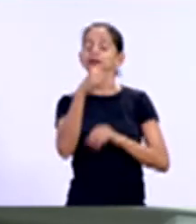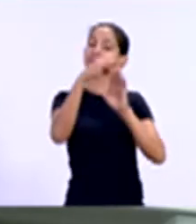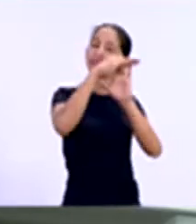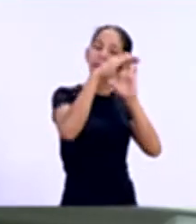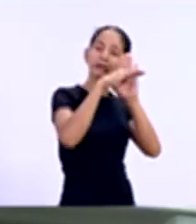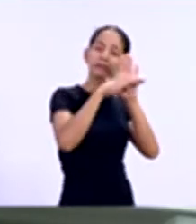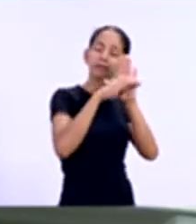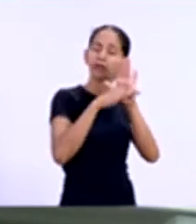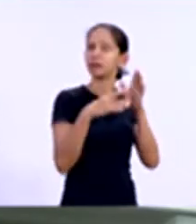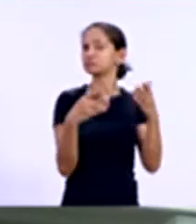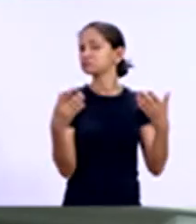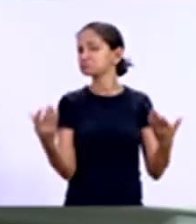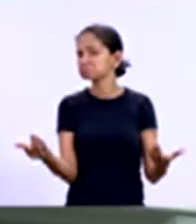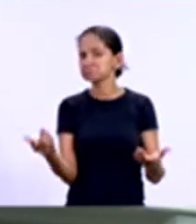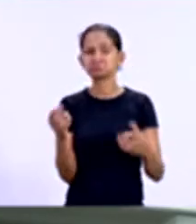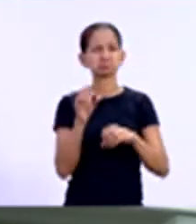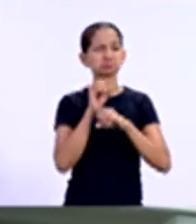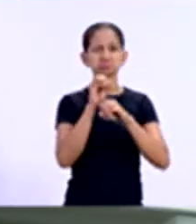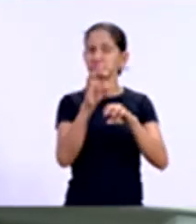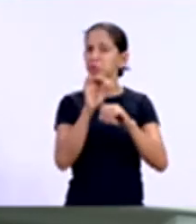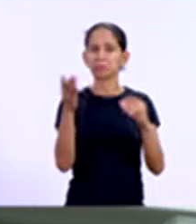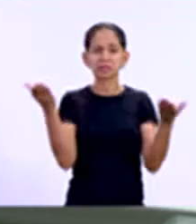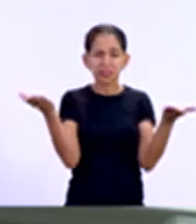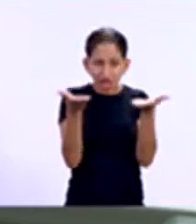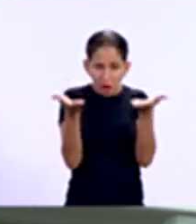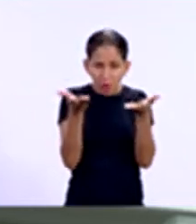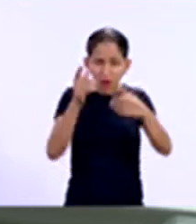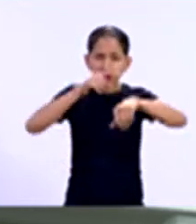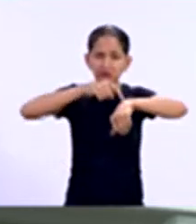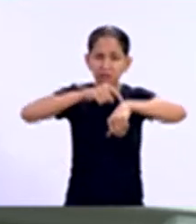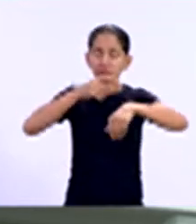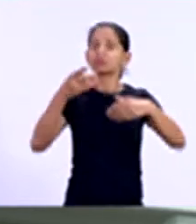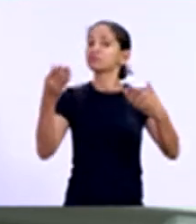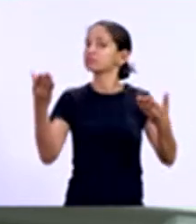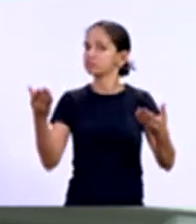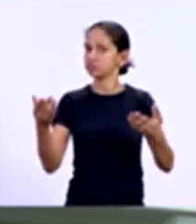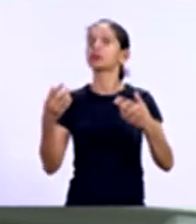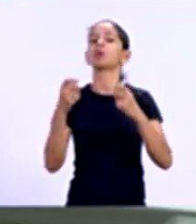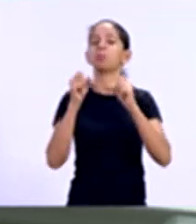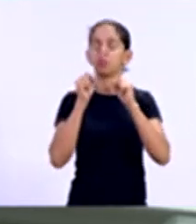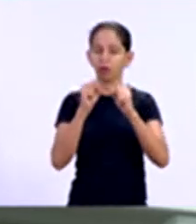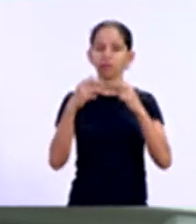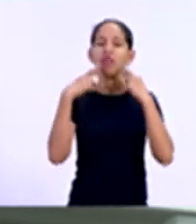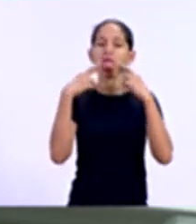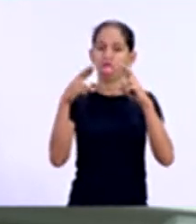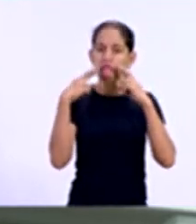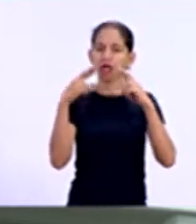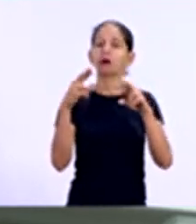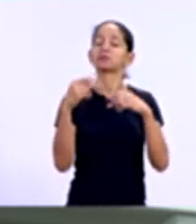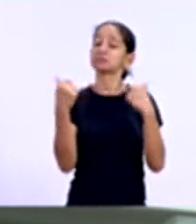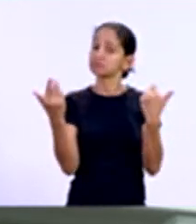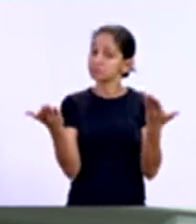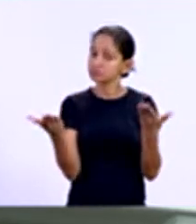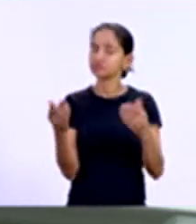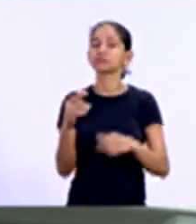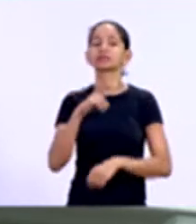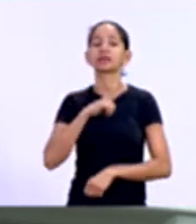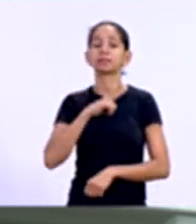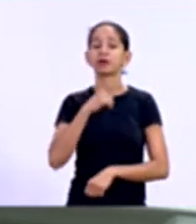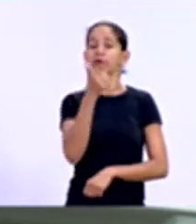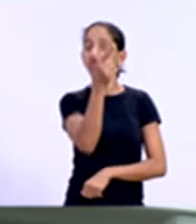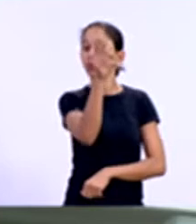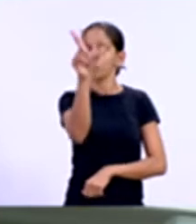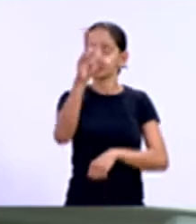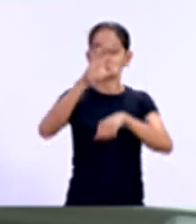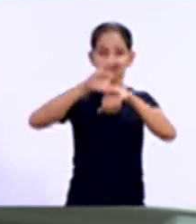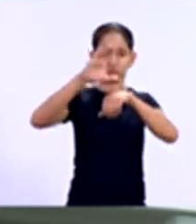estar ali, não é para ser ministrado ali, é um direito seu reivindicar. Uma outra coisa muito interessante é que cursos